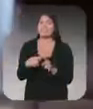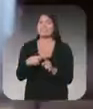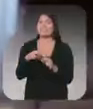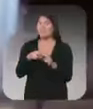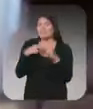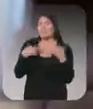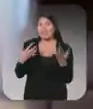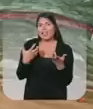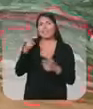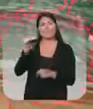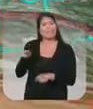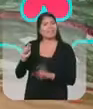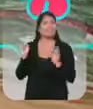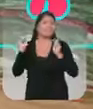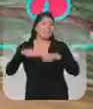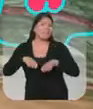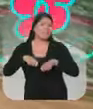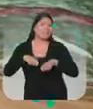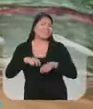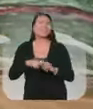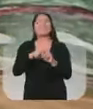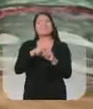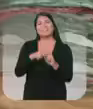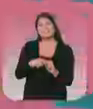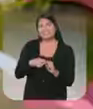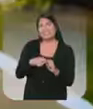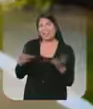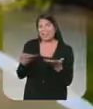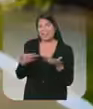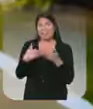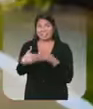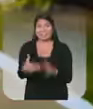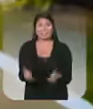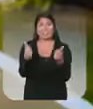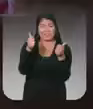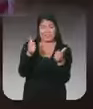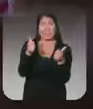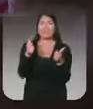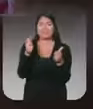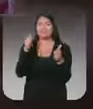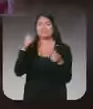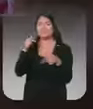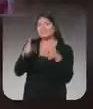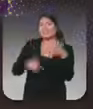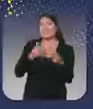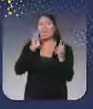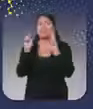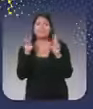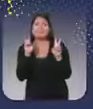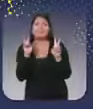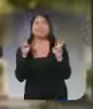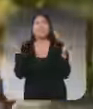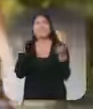que eu quero o Wilson. É por isso que eu quero o Wilson. É por isso que eu quero mais. Por isso que eu quero quem